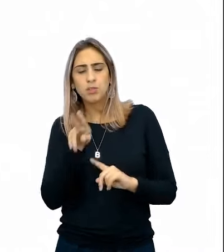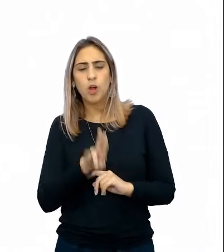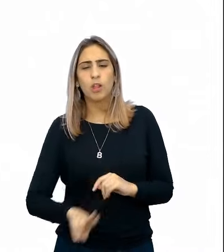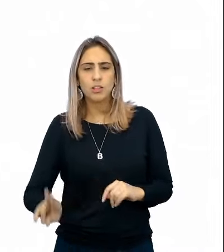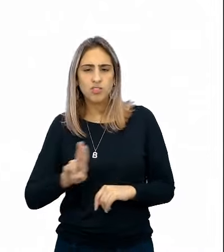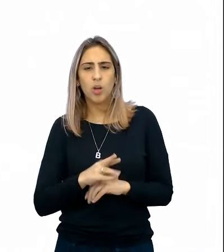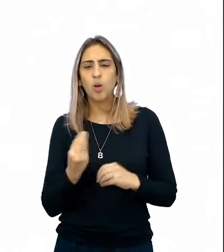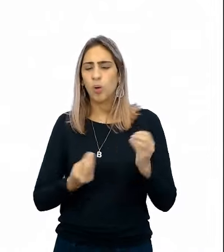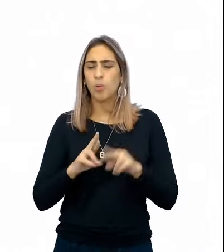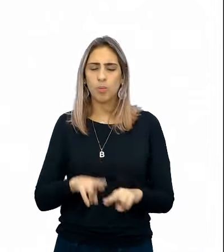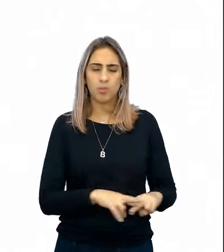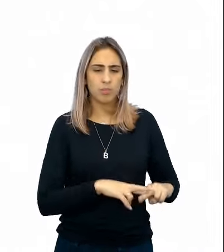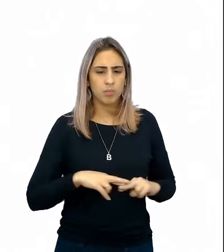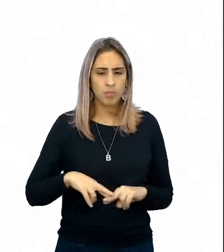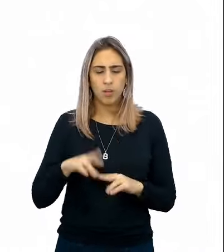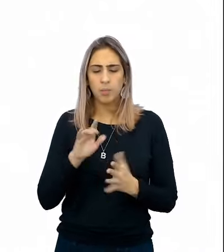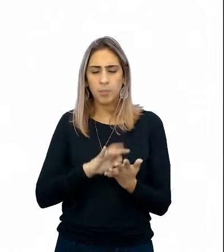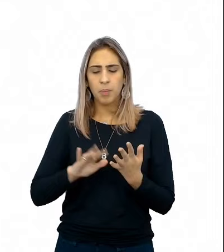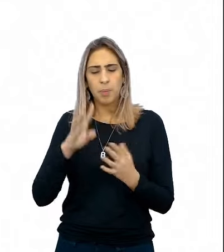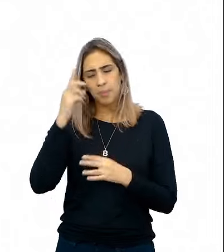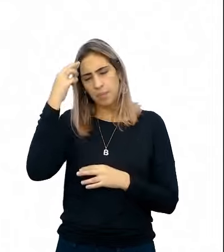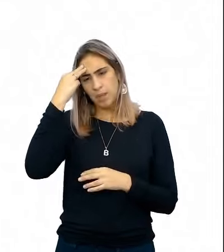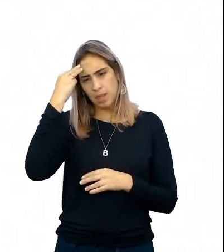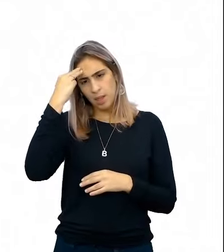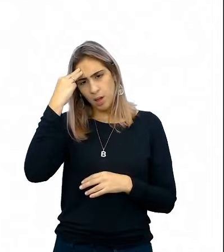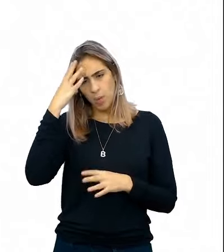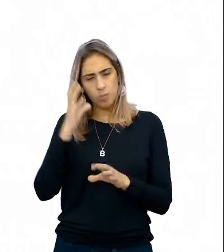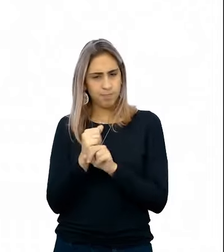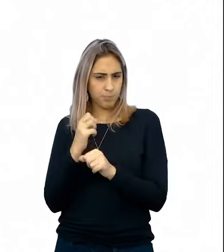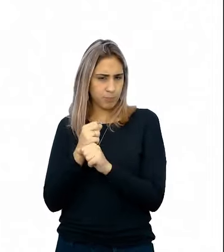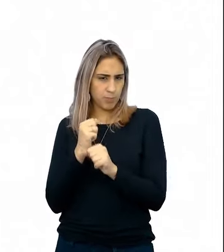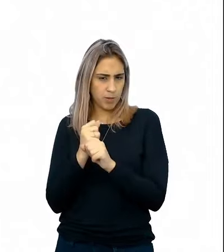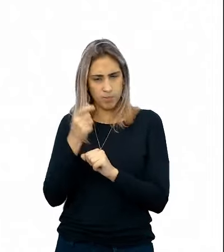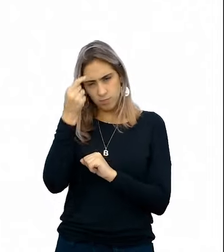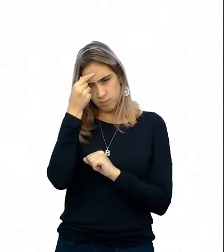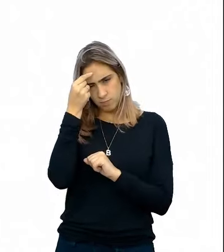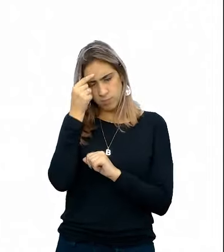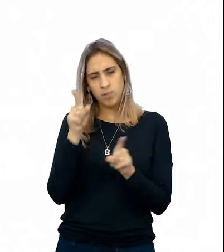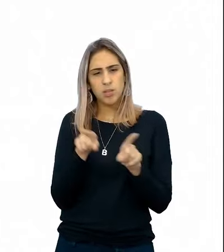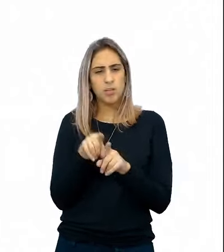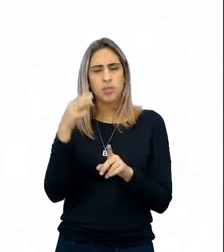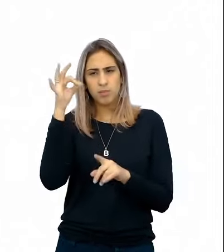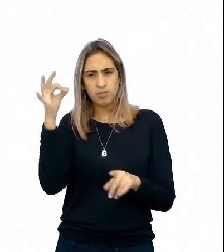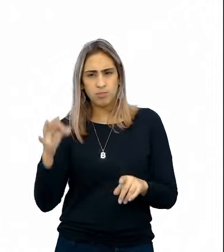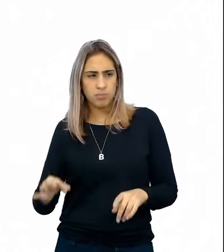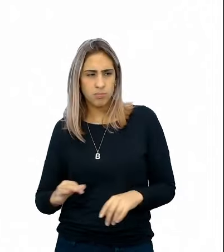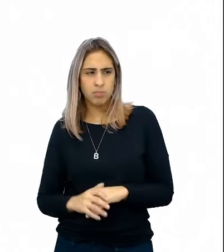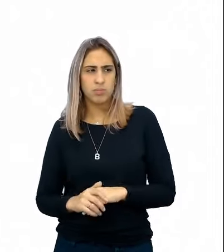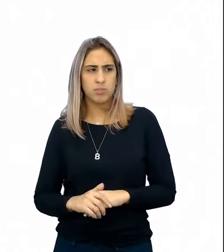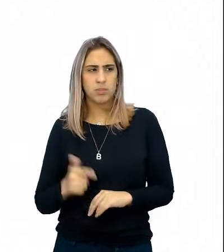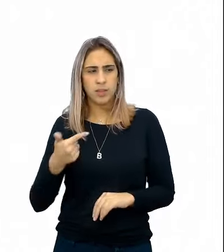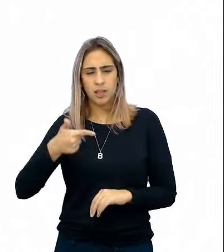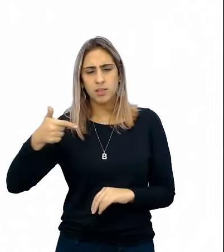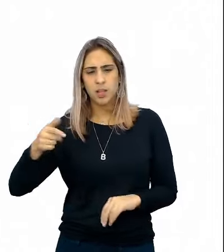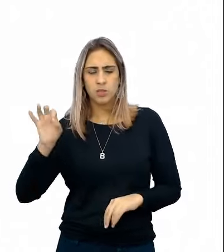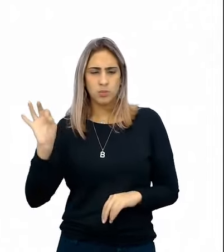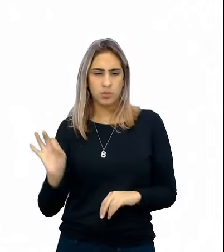como repertório de cálculo mental ou escrito. O percentual de acerto foi de